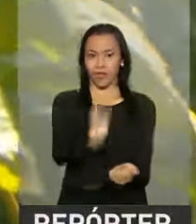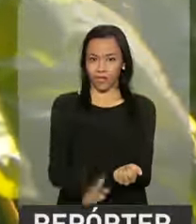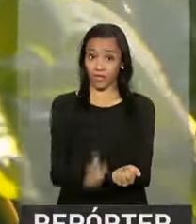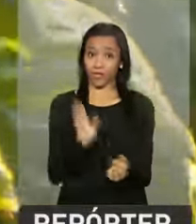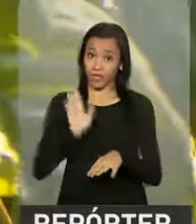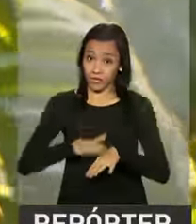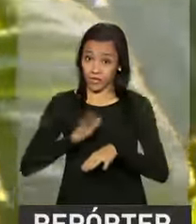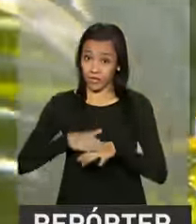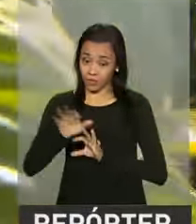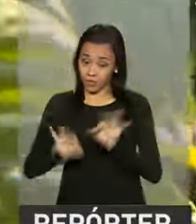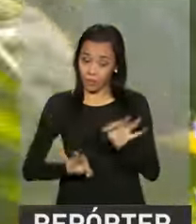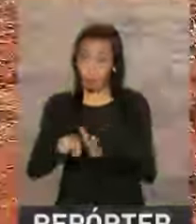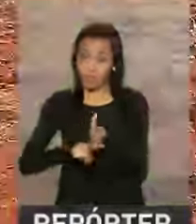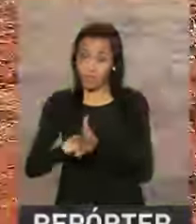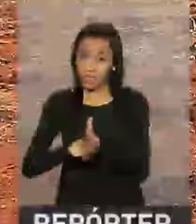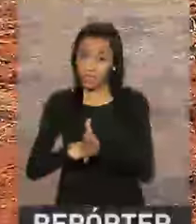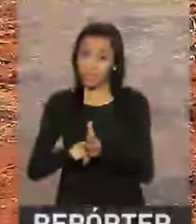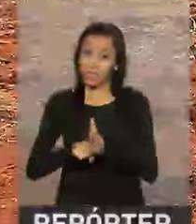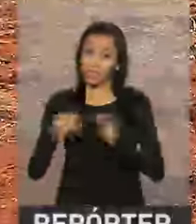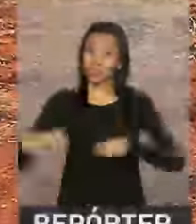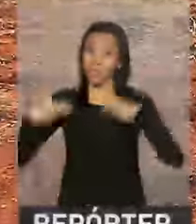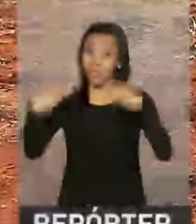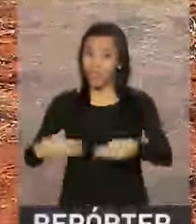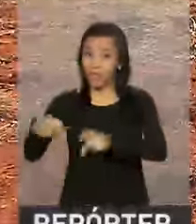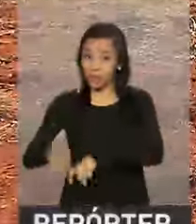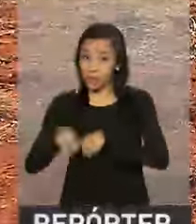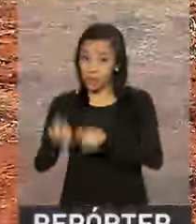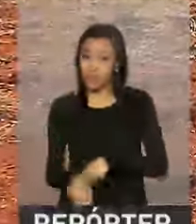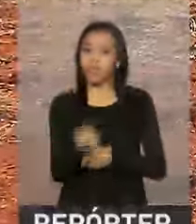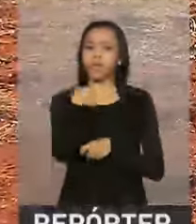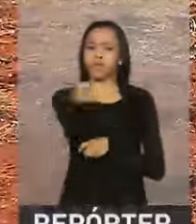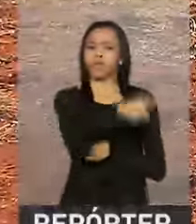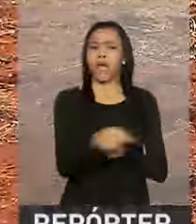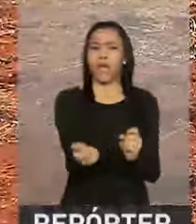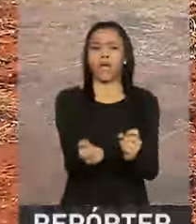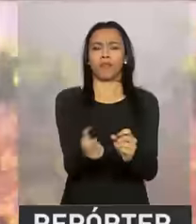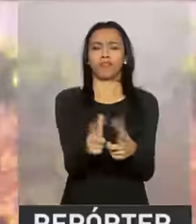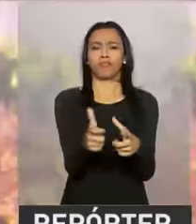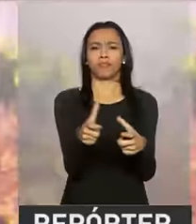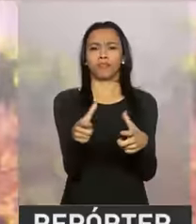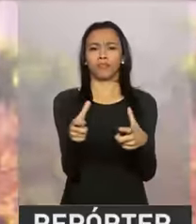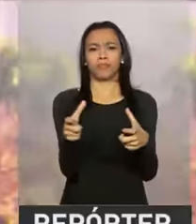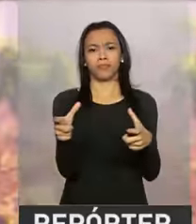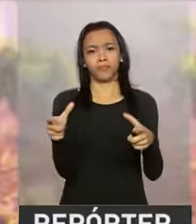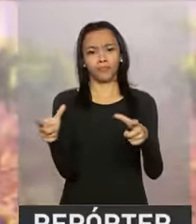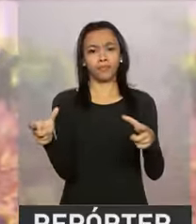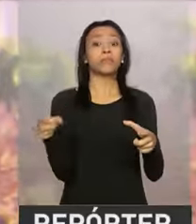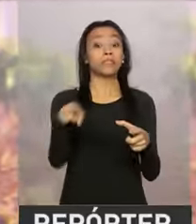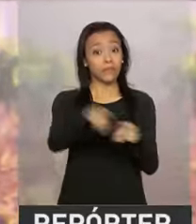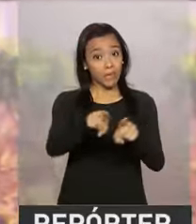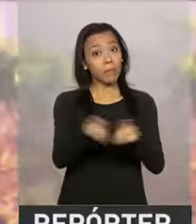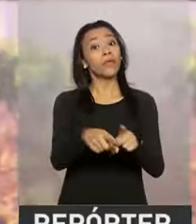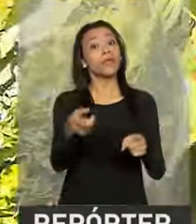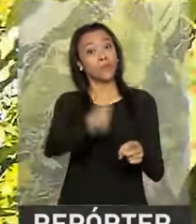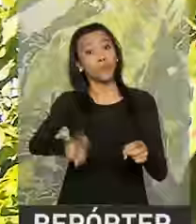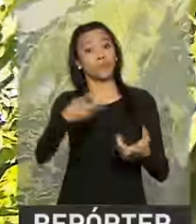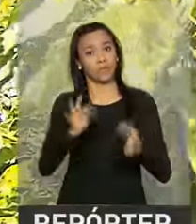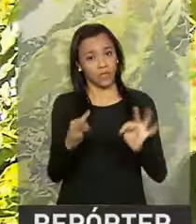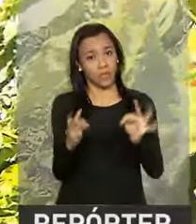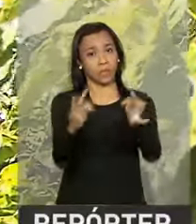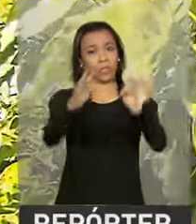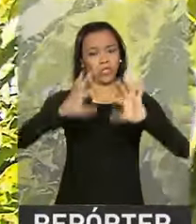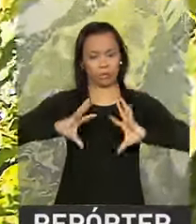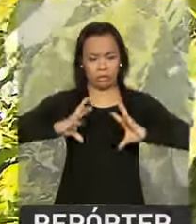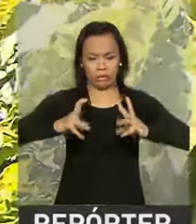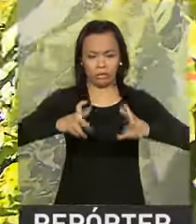do Ministério da Agricultura. Com o constante crescimento da atividade no país, evoluíram também as tecnologias para